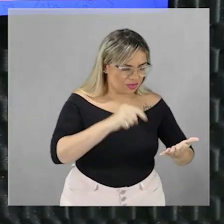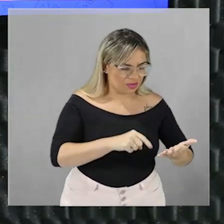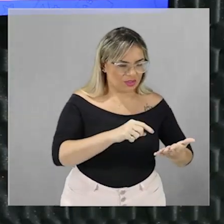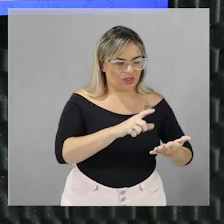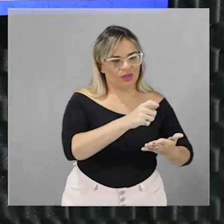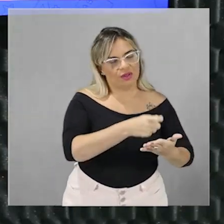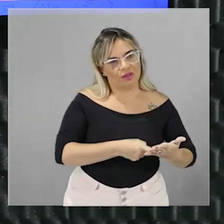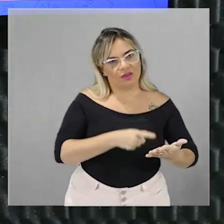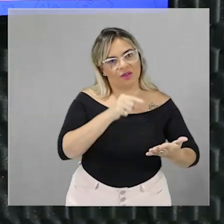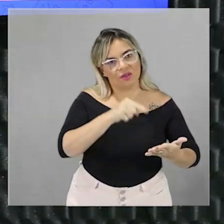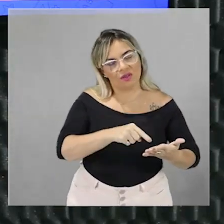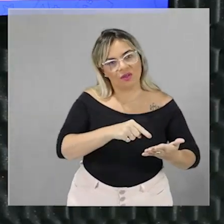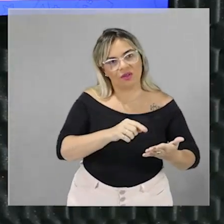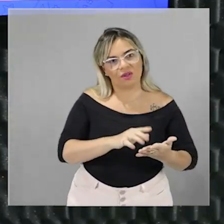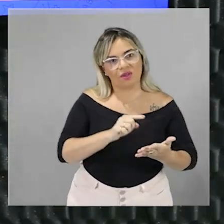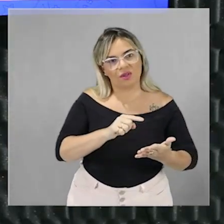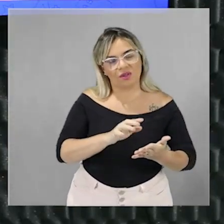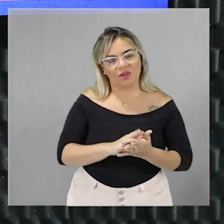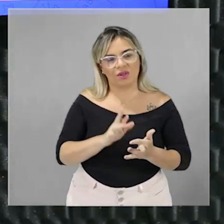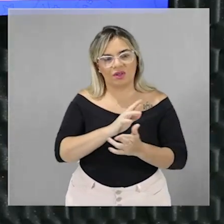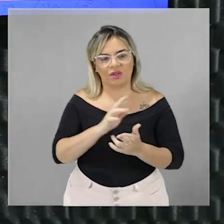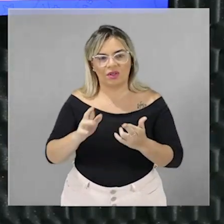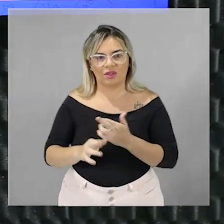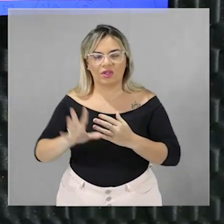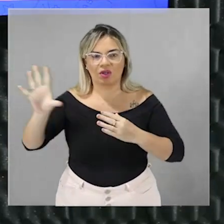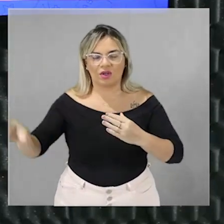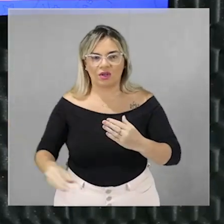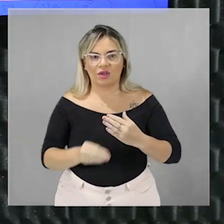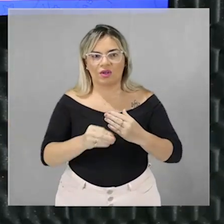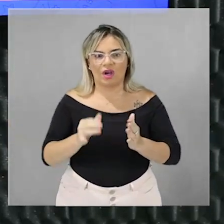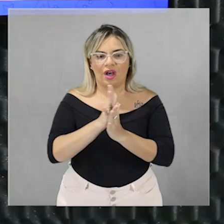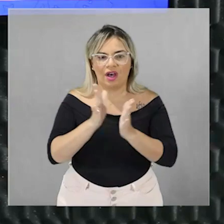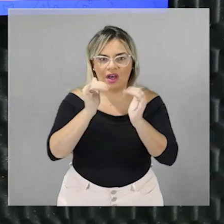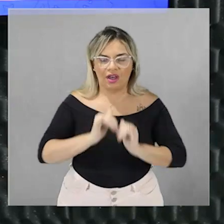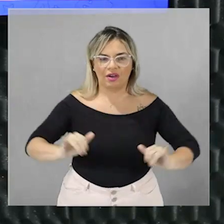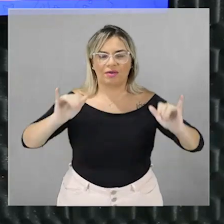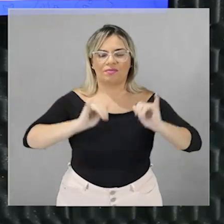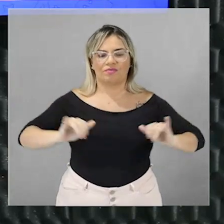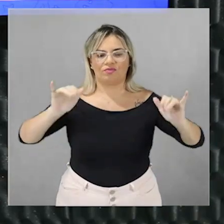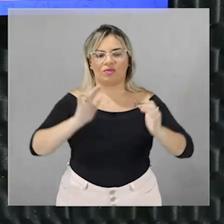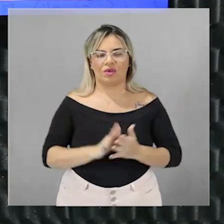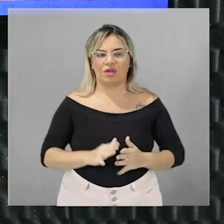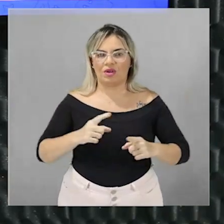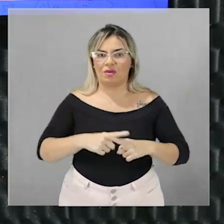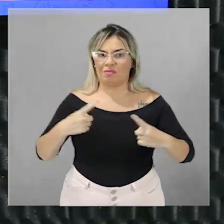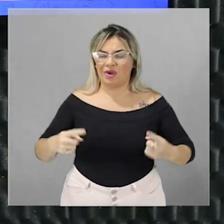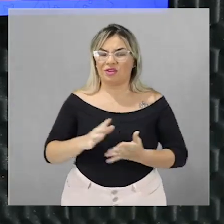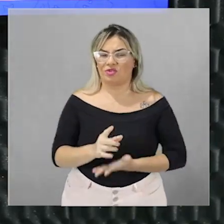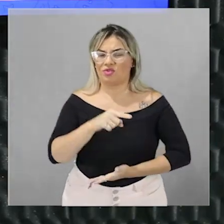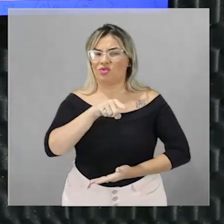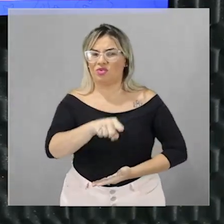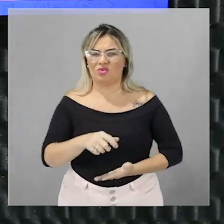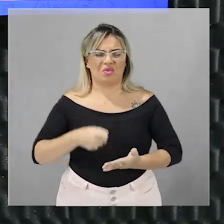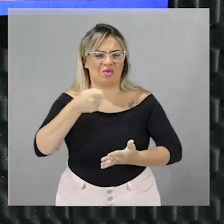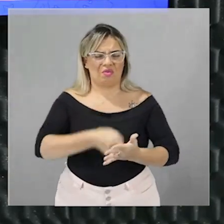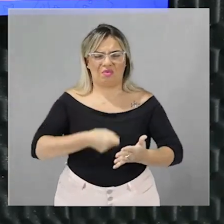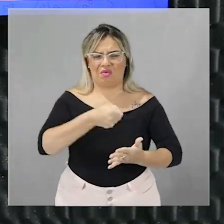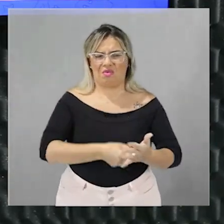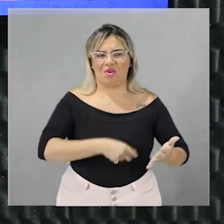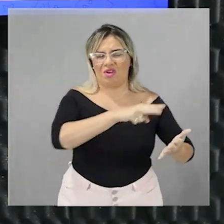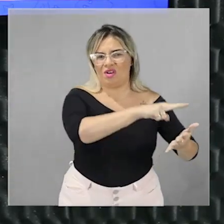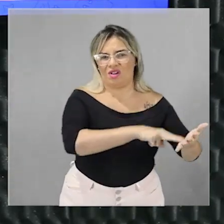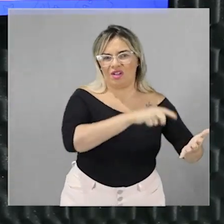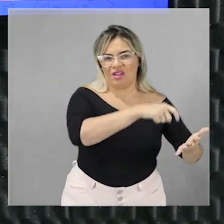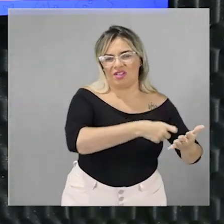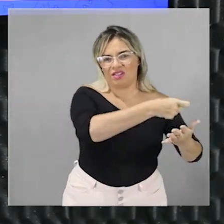muitas vezes elas vão estar ali muitas vezes para complementar a informação. Mas tu, sem obrigatoriamente ir no texto